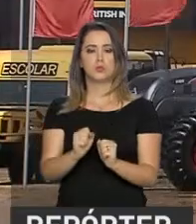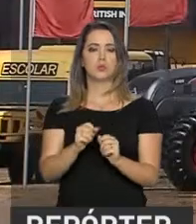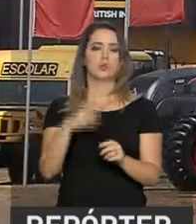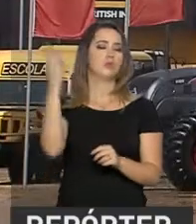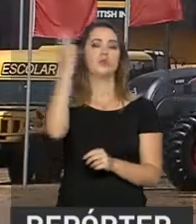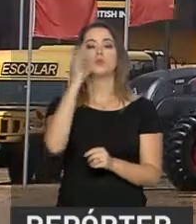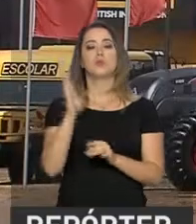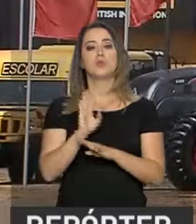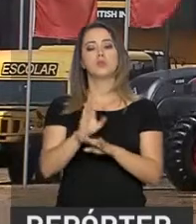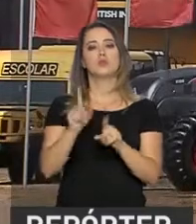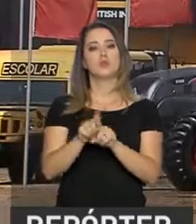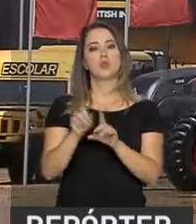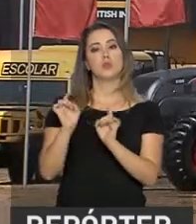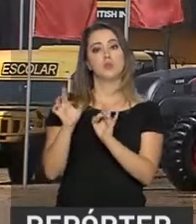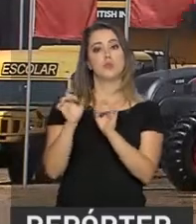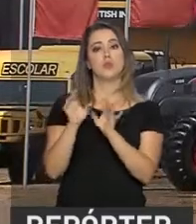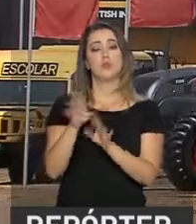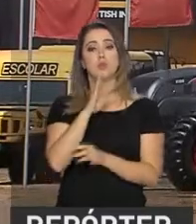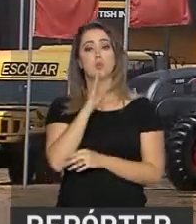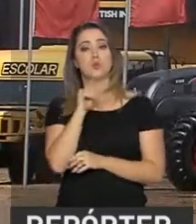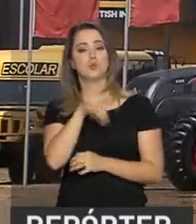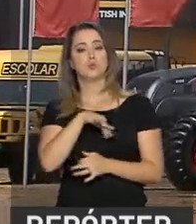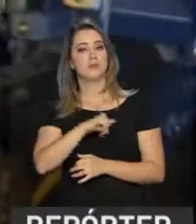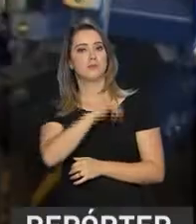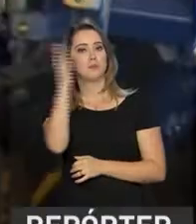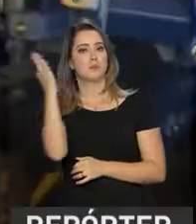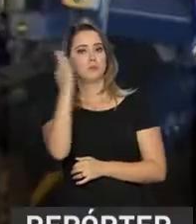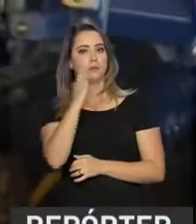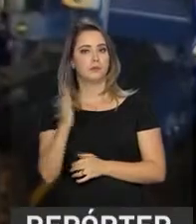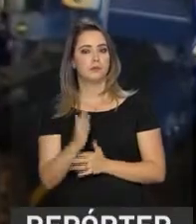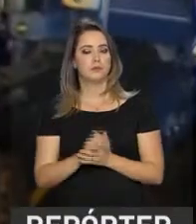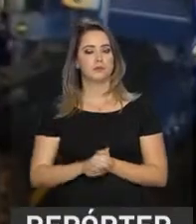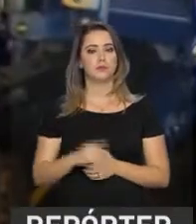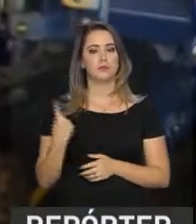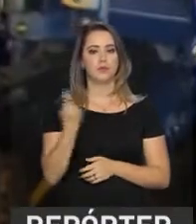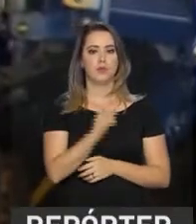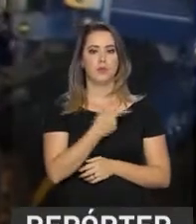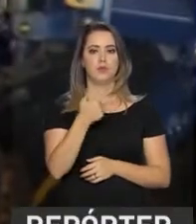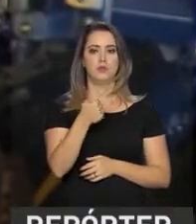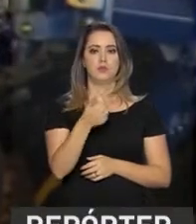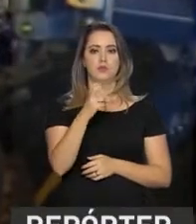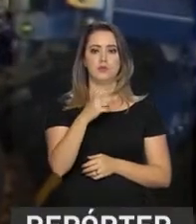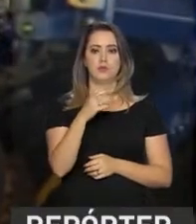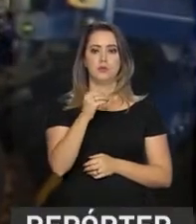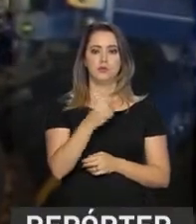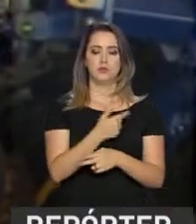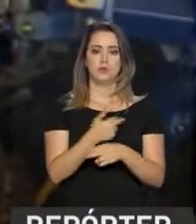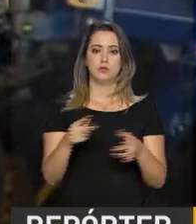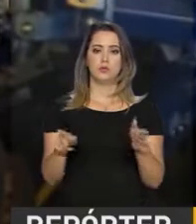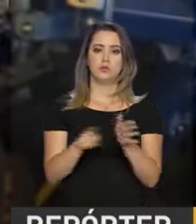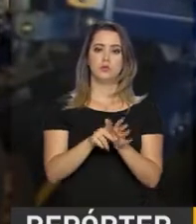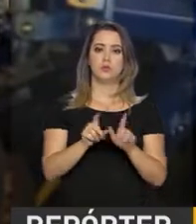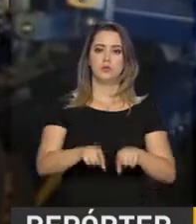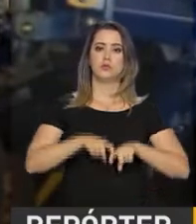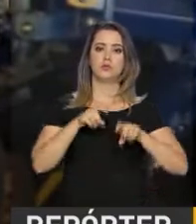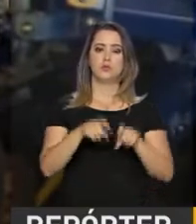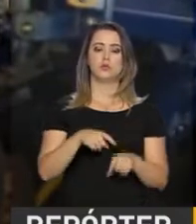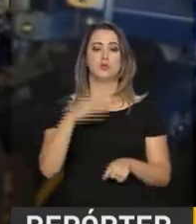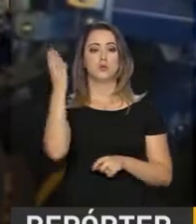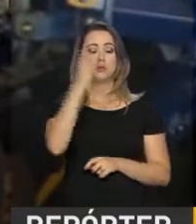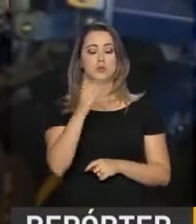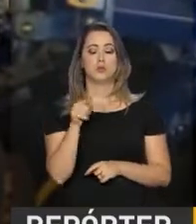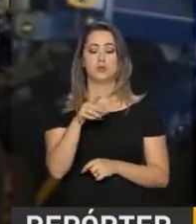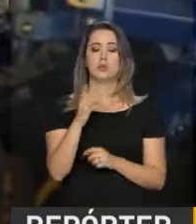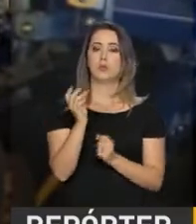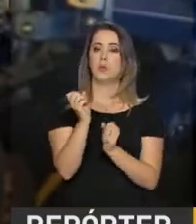E mais, exporta esse conhecimento para o exterior. Nós somos 750 fábricas de máquinas e implementos agrícolas no Brasil. E essas